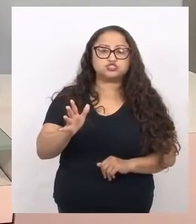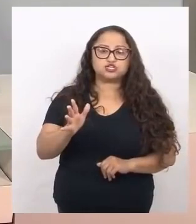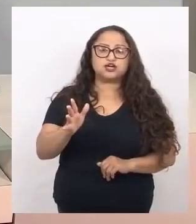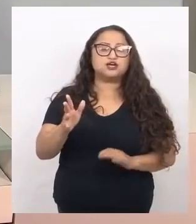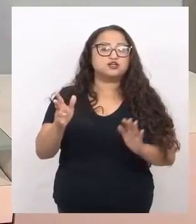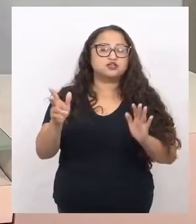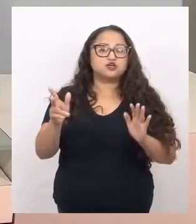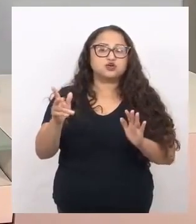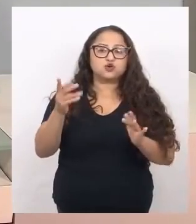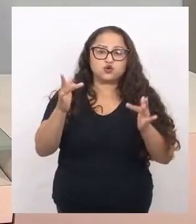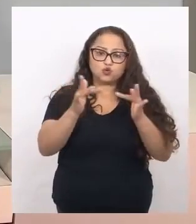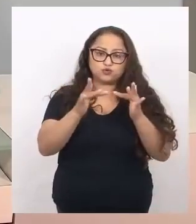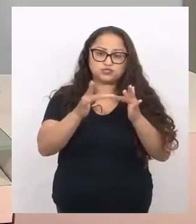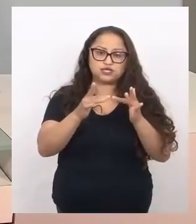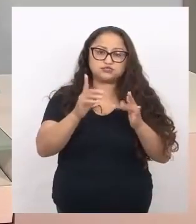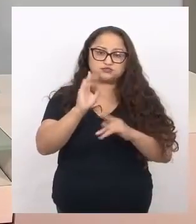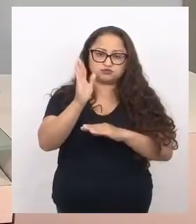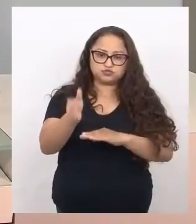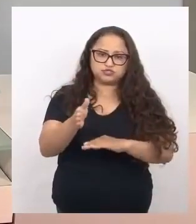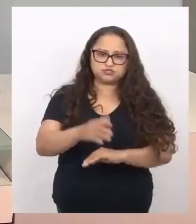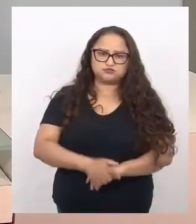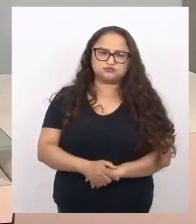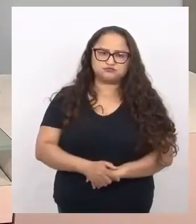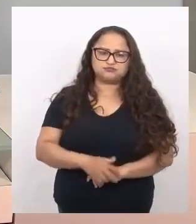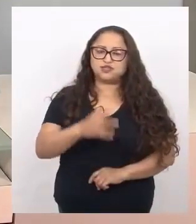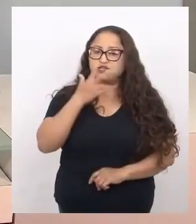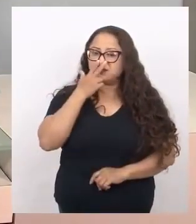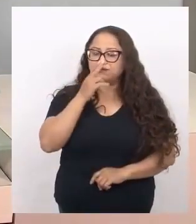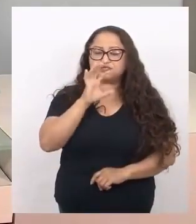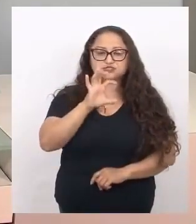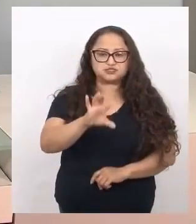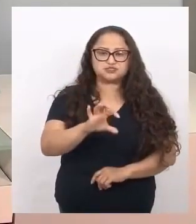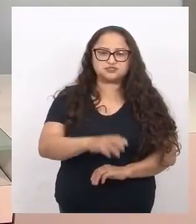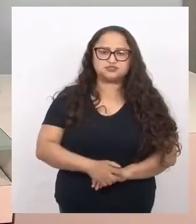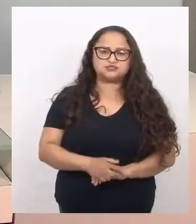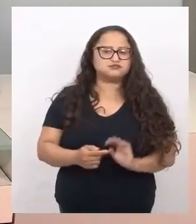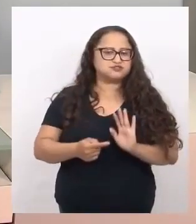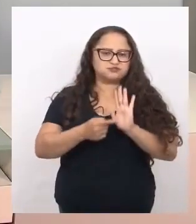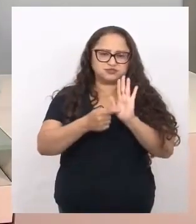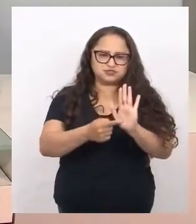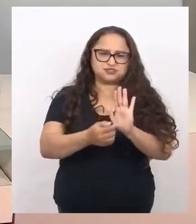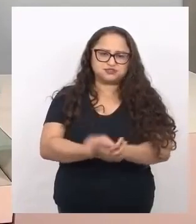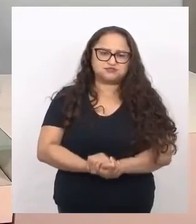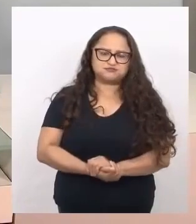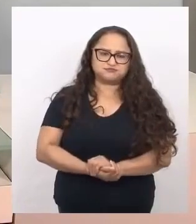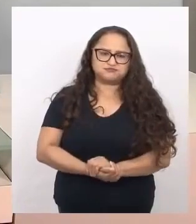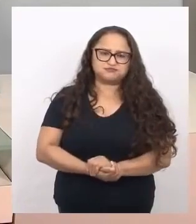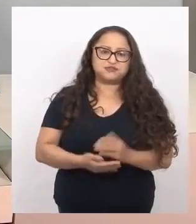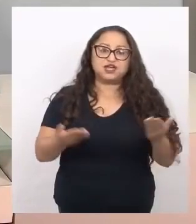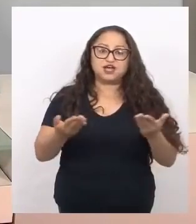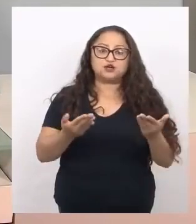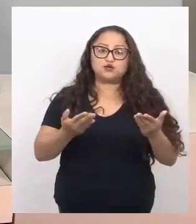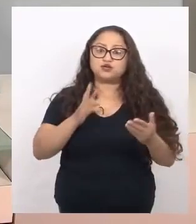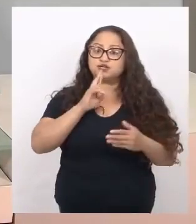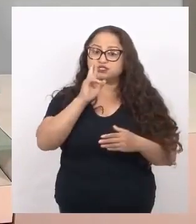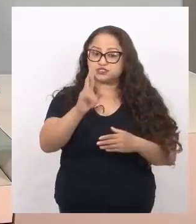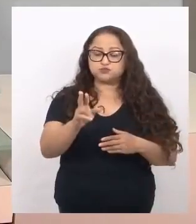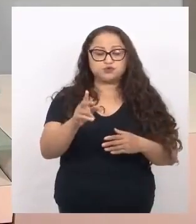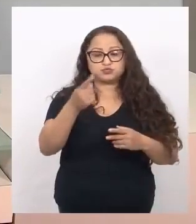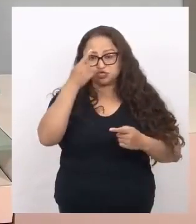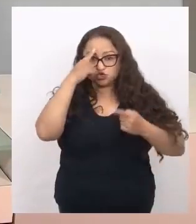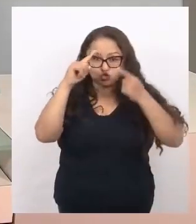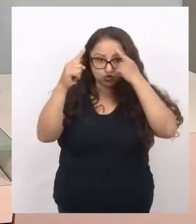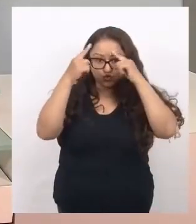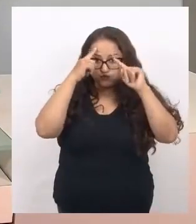CGRH. Eu acho que era isso, Cecília, de apresentação. Agora a gente vai ficar respondendo algumas dúvidas que vocês